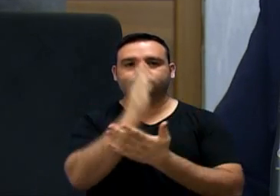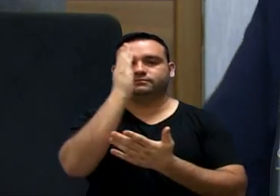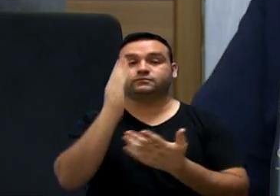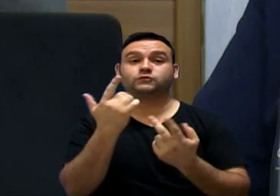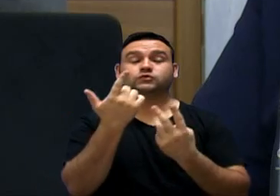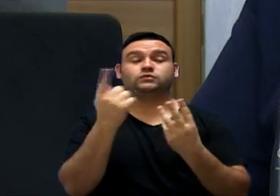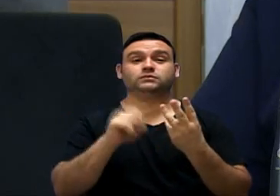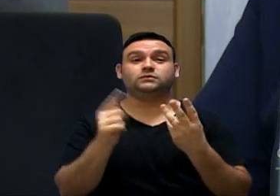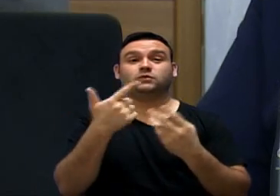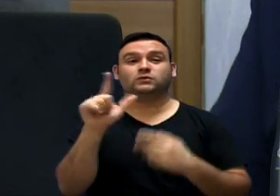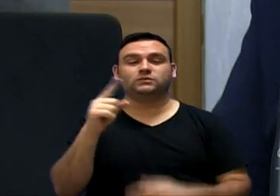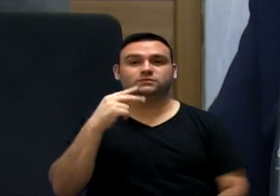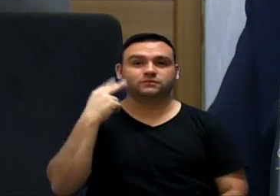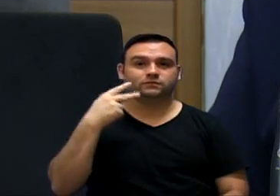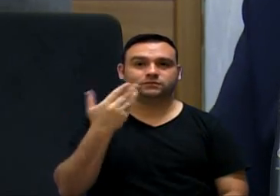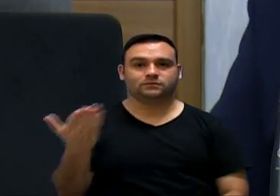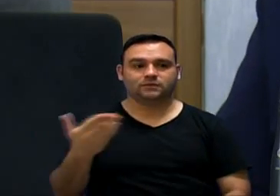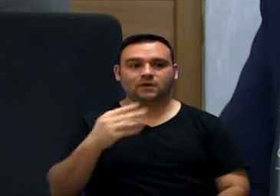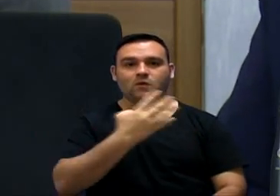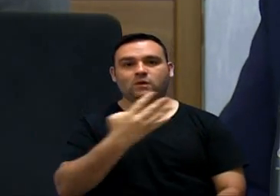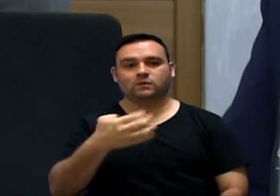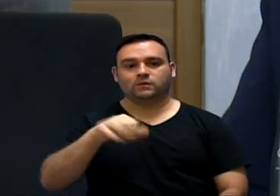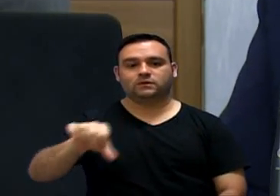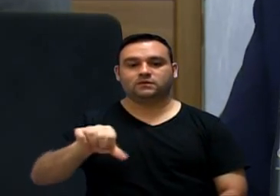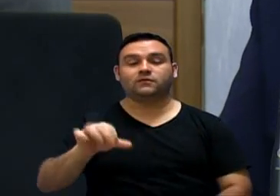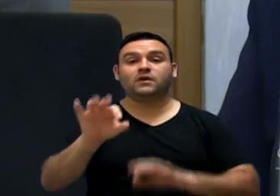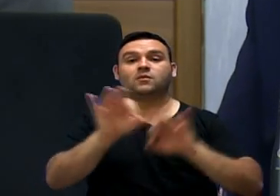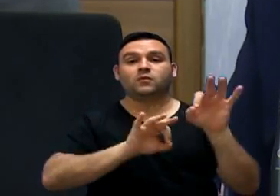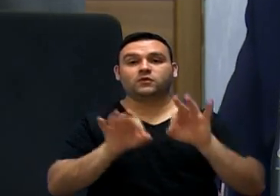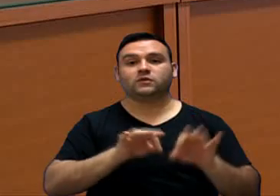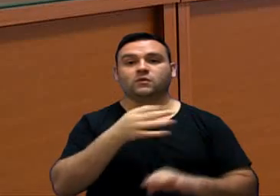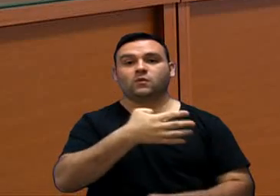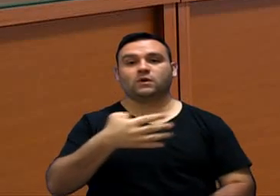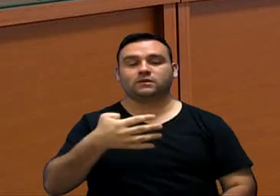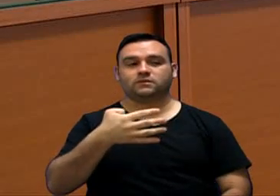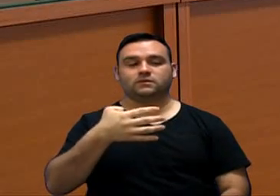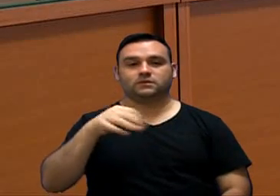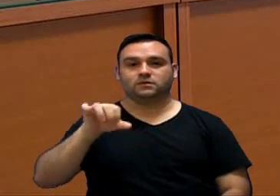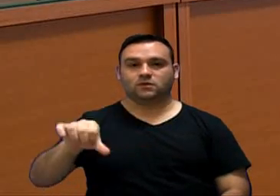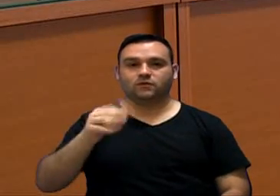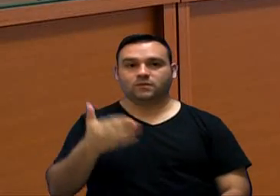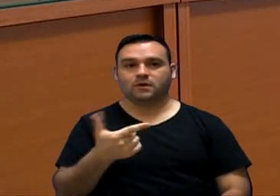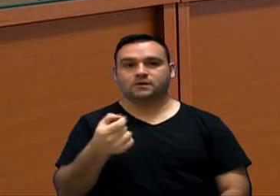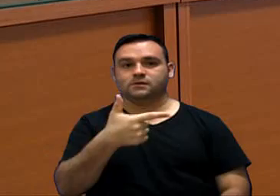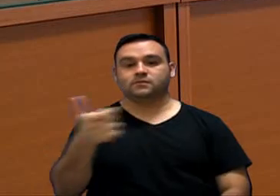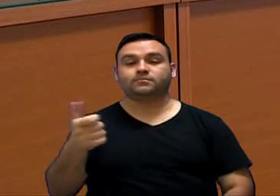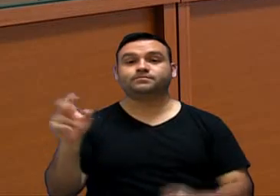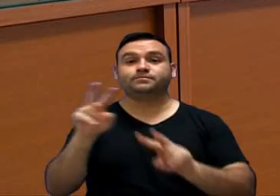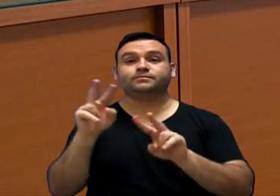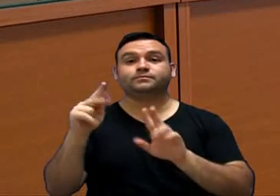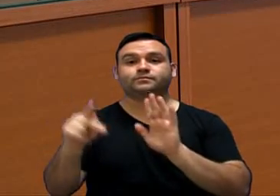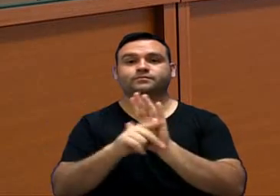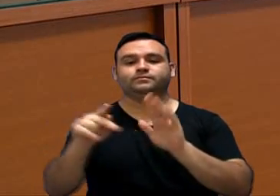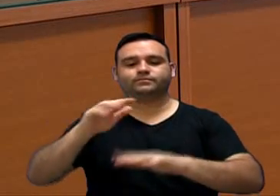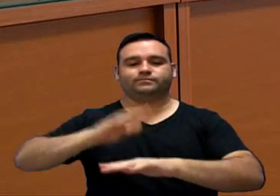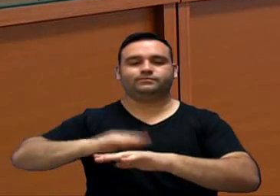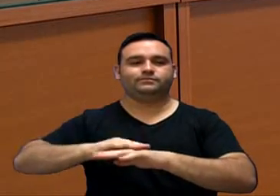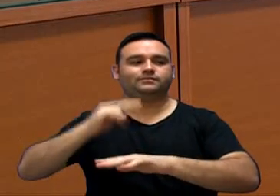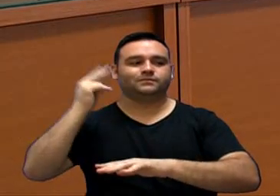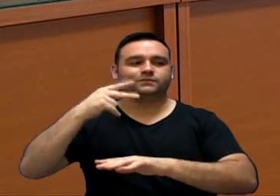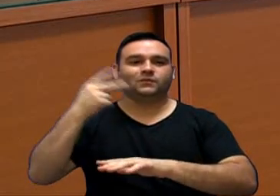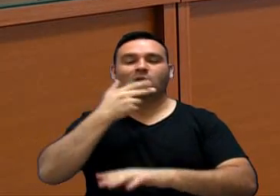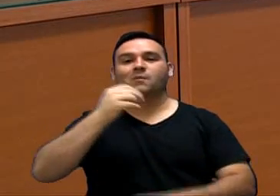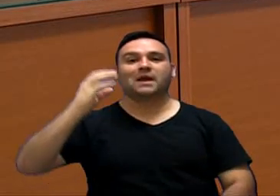O próximo, Vossa Excelência, poder fazer para mim, o 449. Projeto de lei número 449/2021, do edil nobre